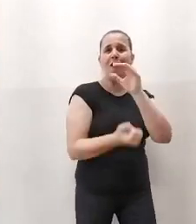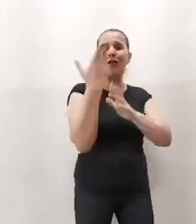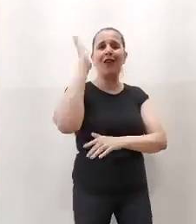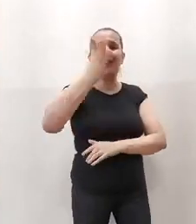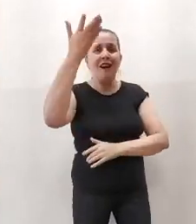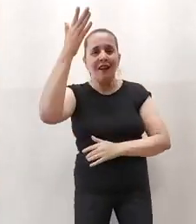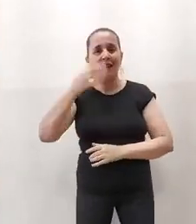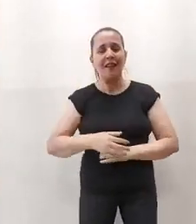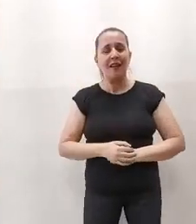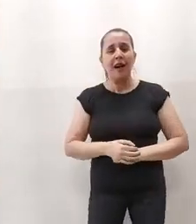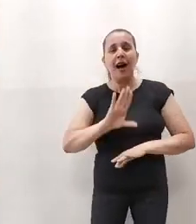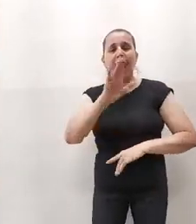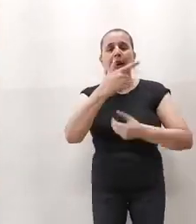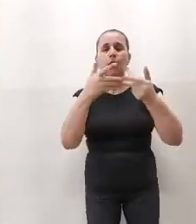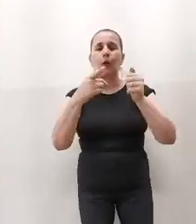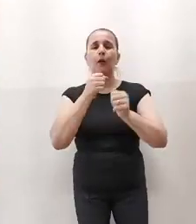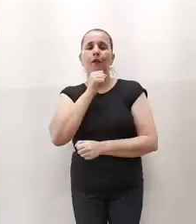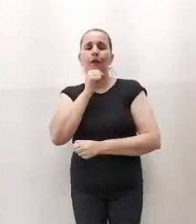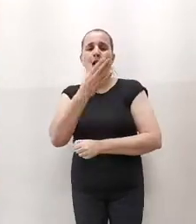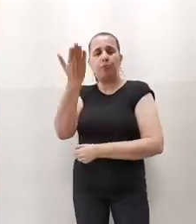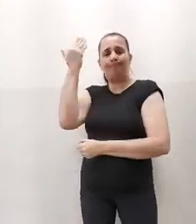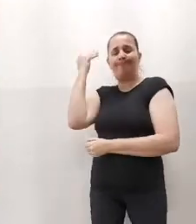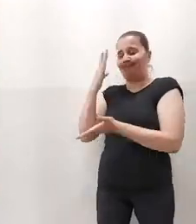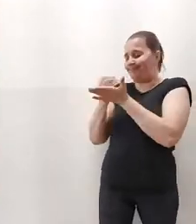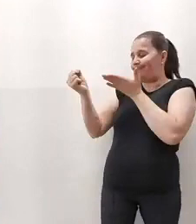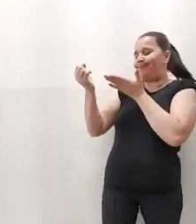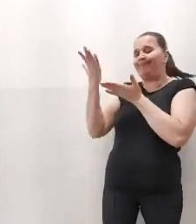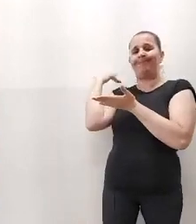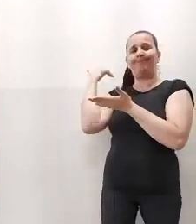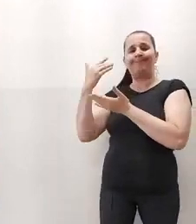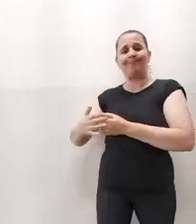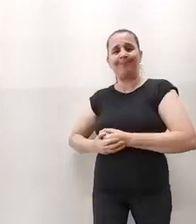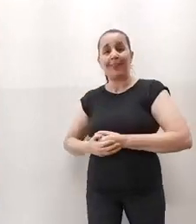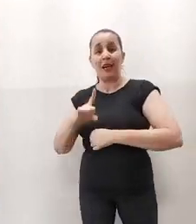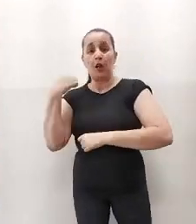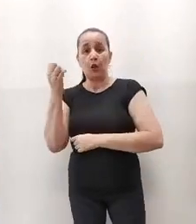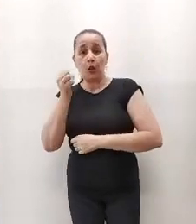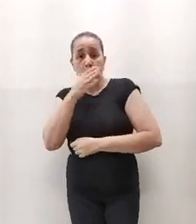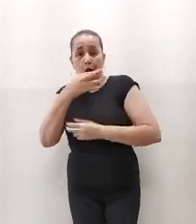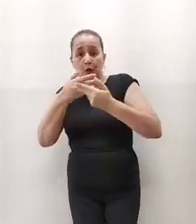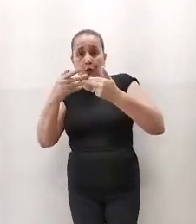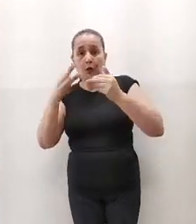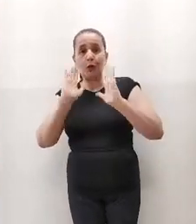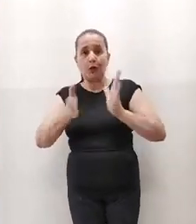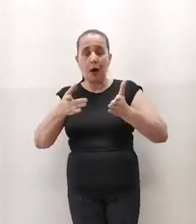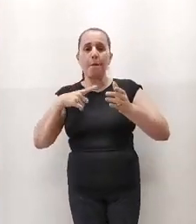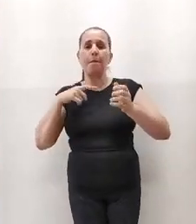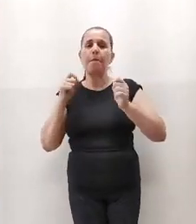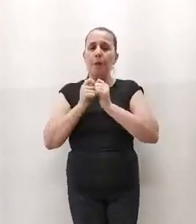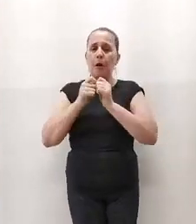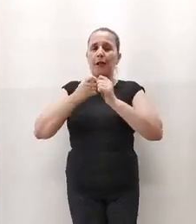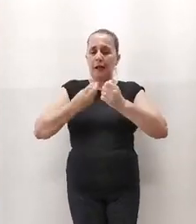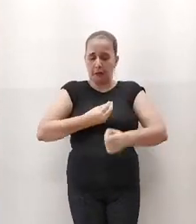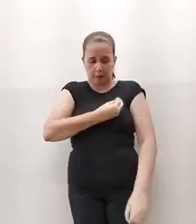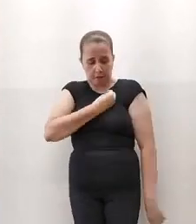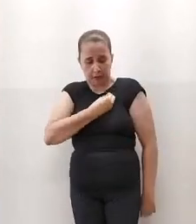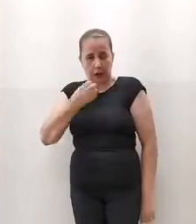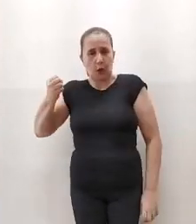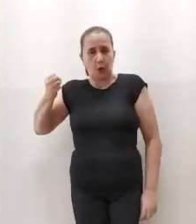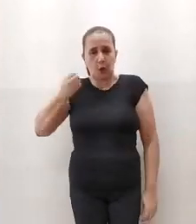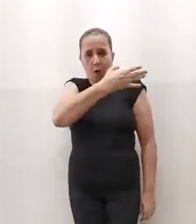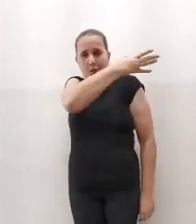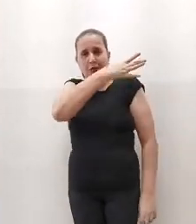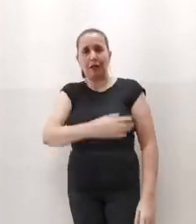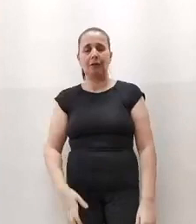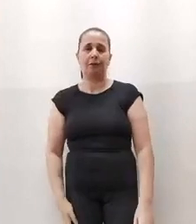criatura, as coisas antigas já passaram e novas coisas eu passo a viver.